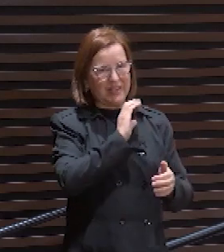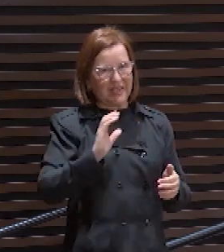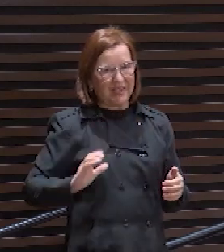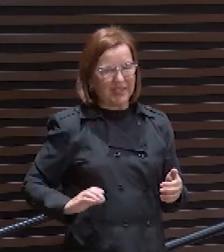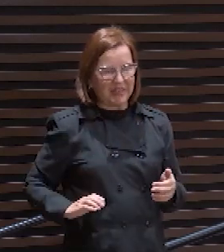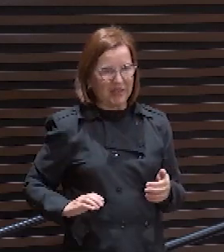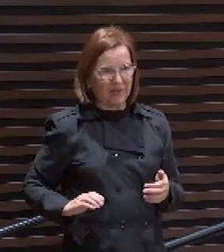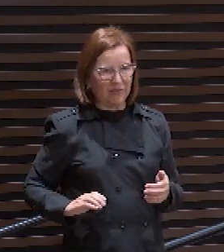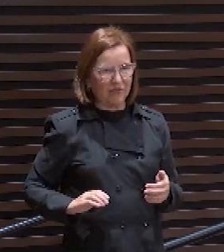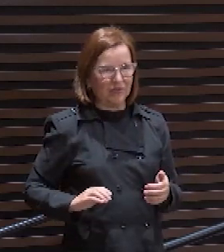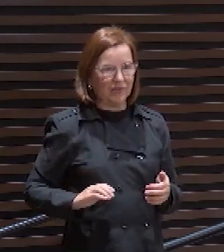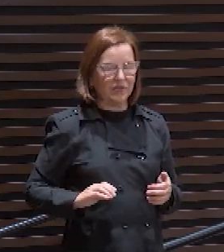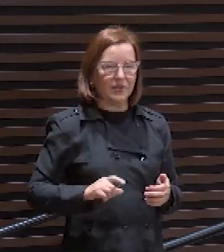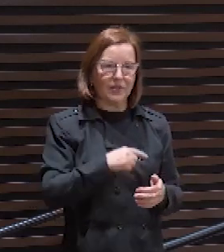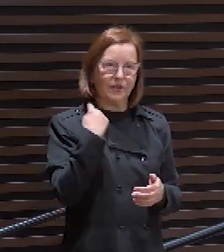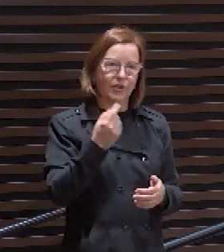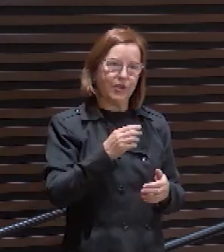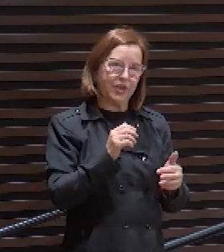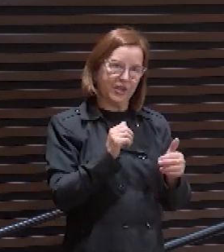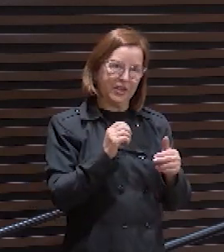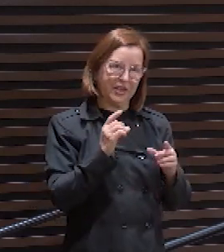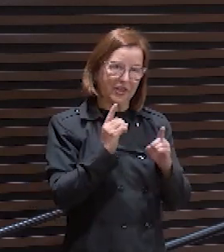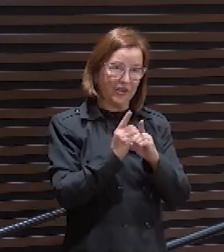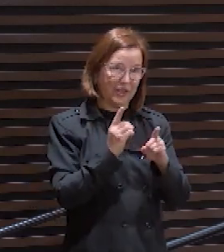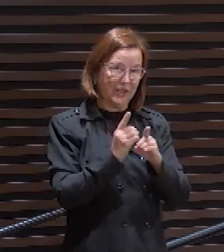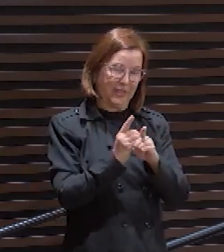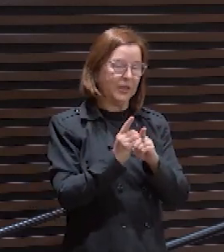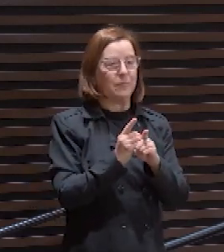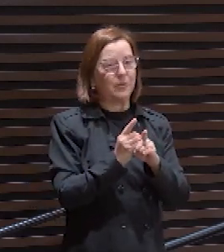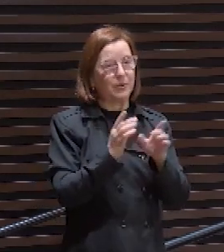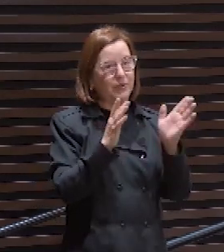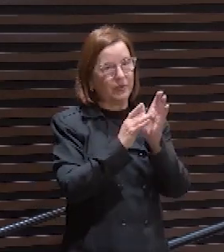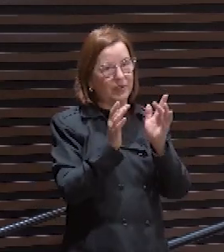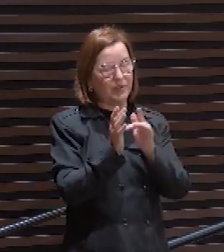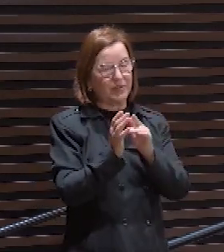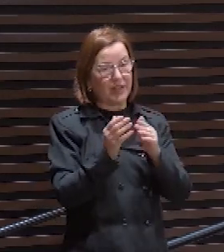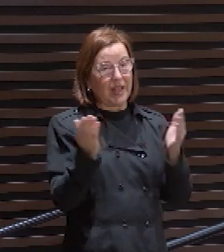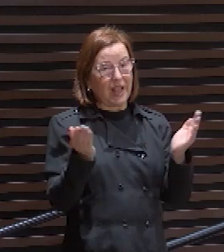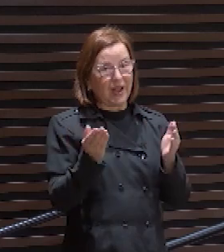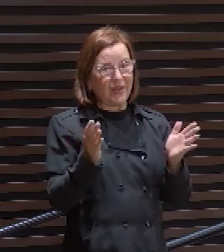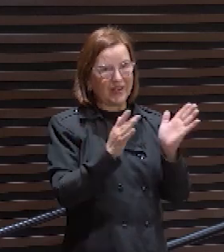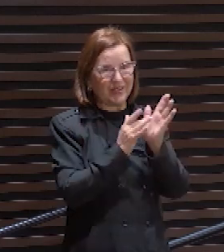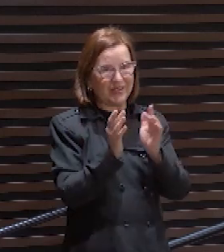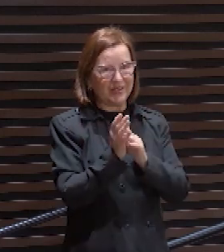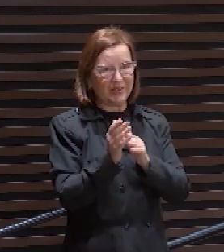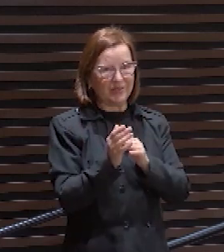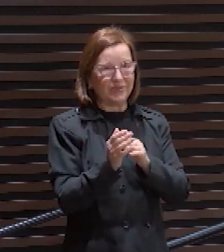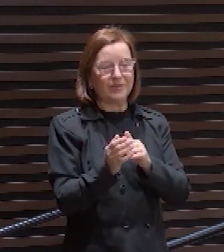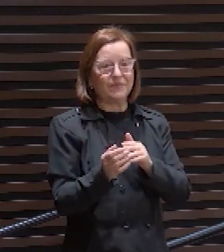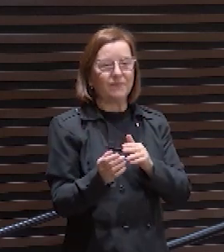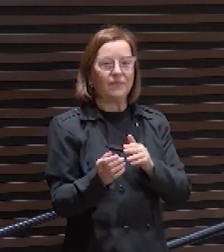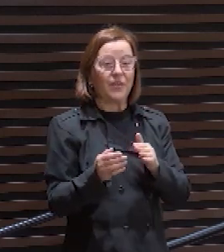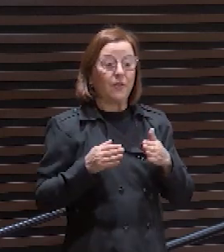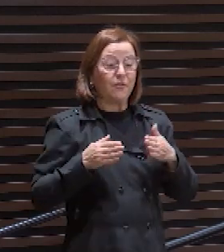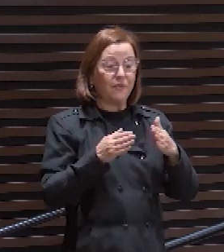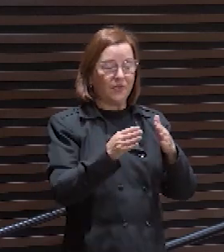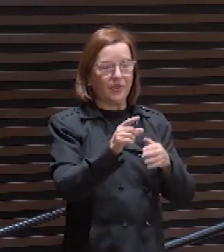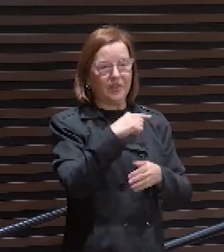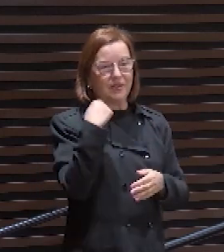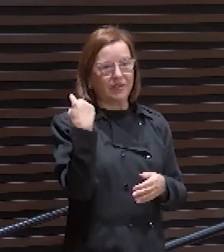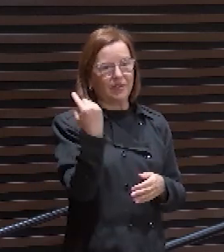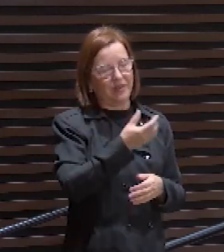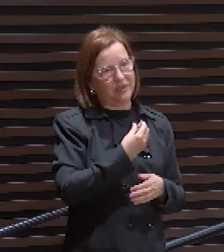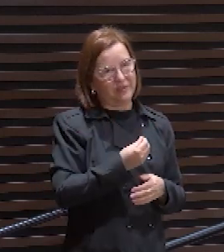tudo o que nós temos, nós perdemos para ele. Porque ele agora é o centro da nossa existência como um todo. Ou seja,